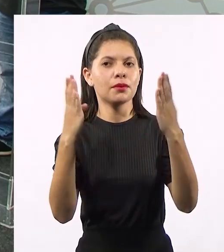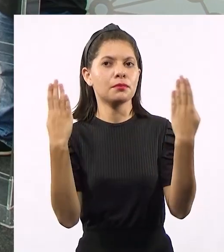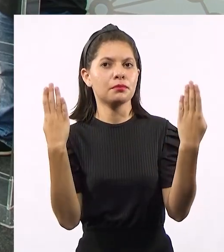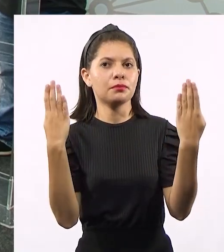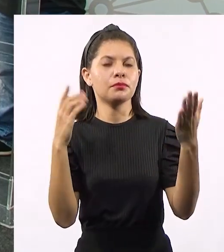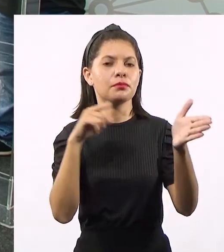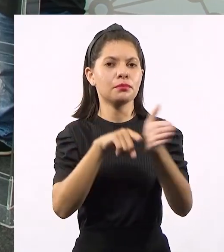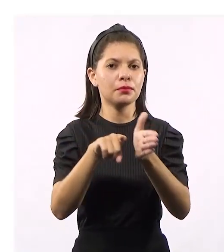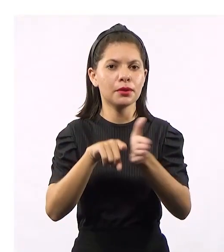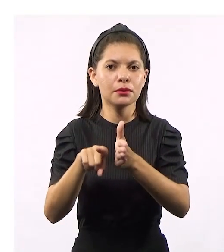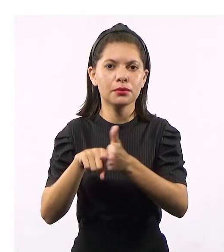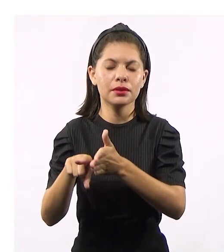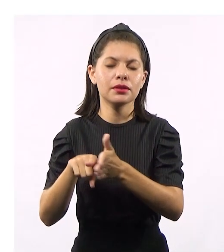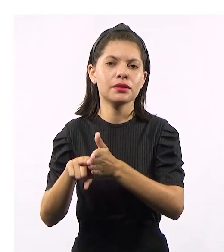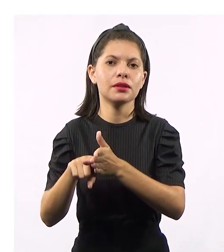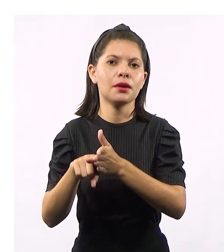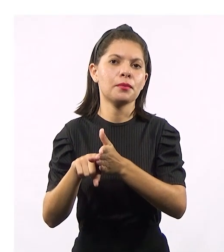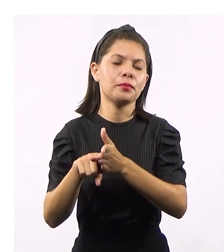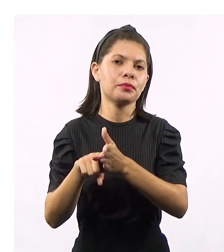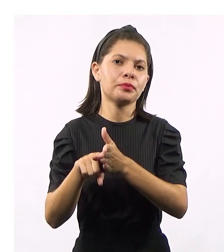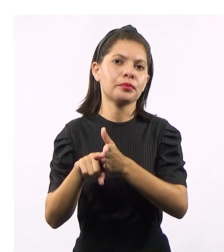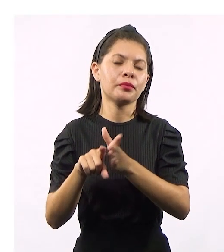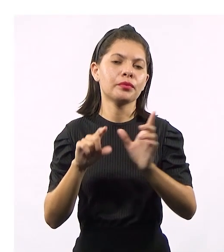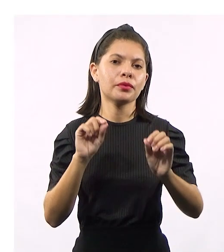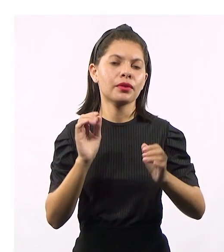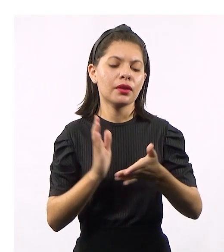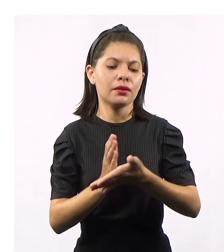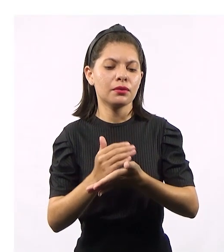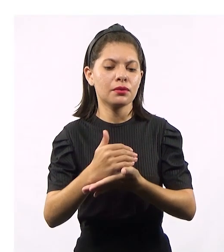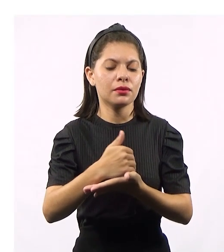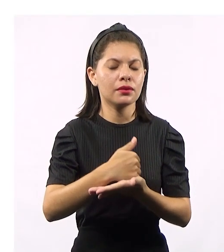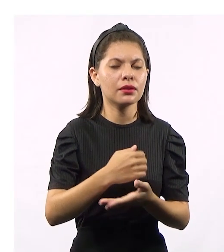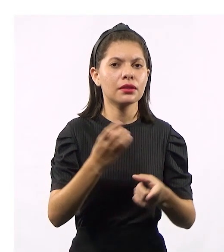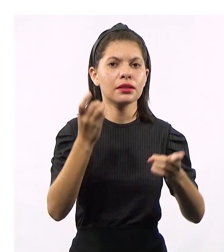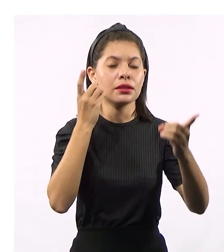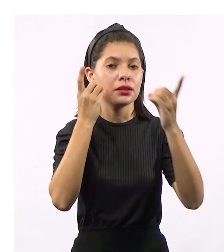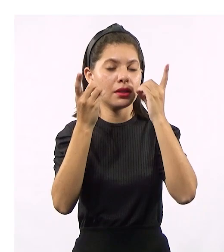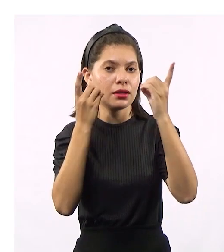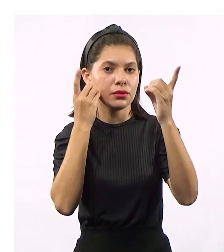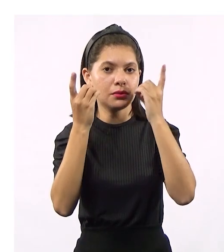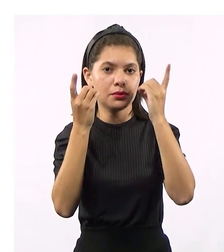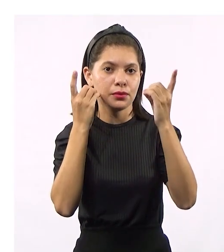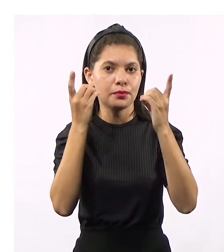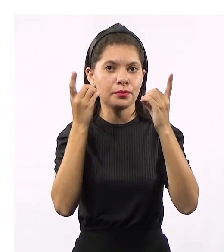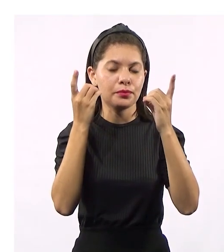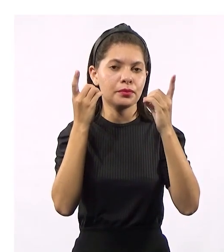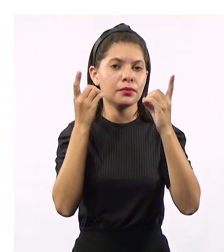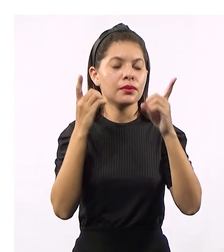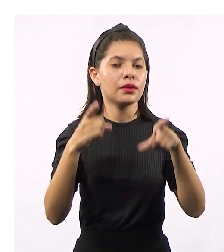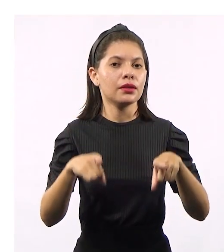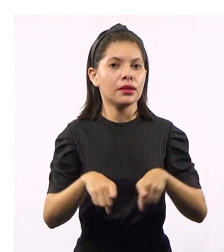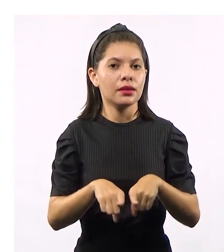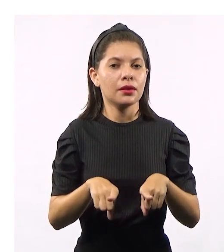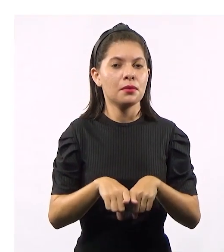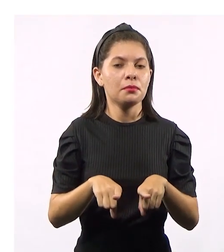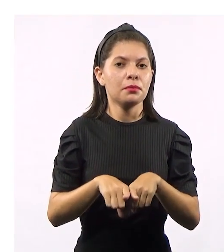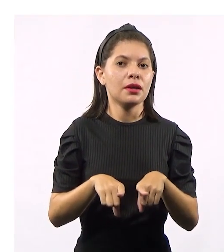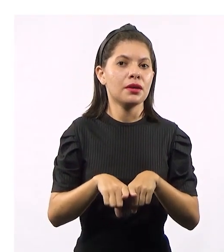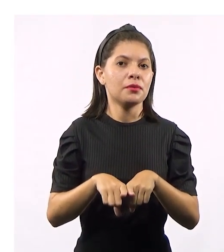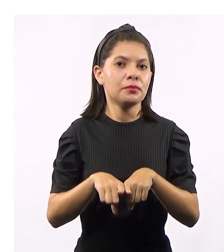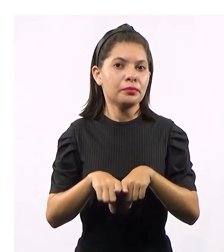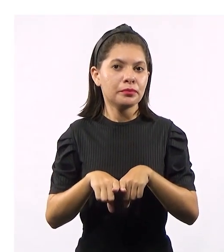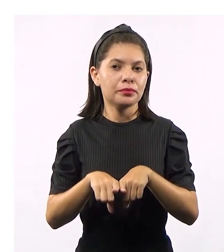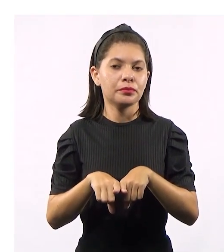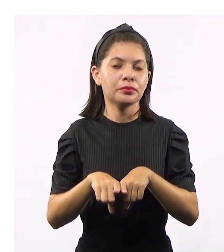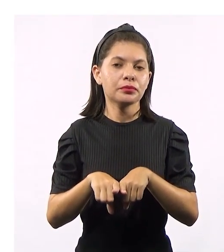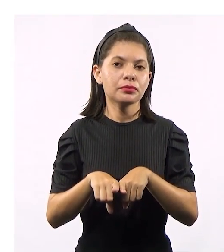abertas. Exatamente, por permitir essa coleta de dados que não estavam previstos. Obviamente, vai ter uma